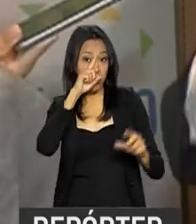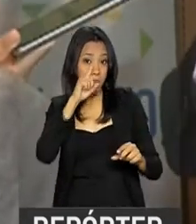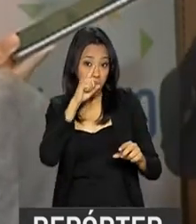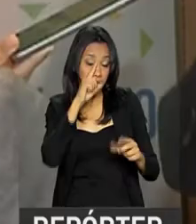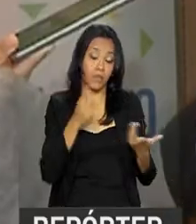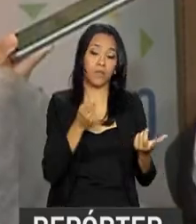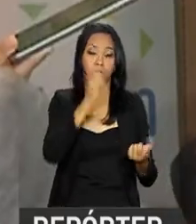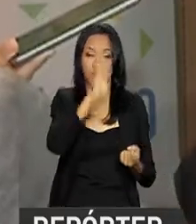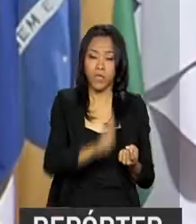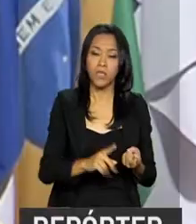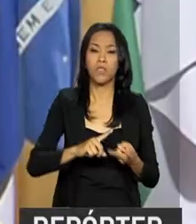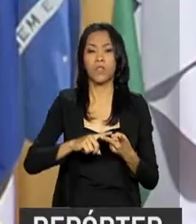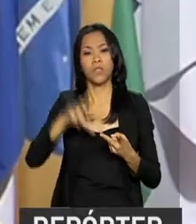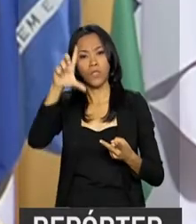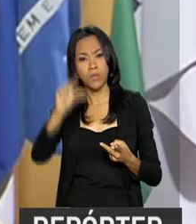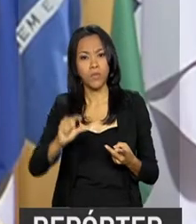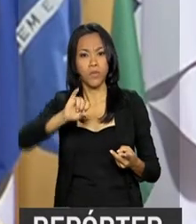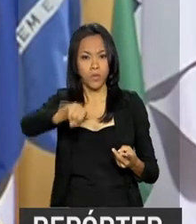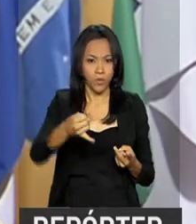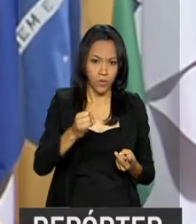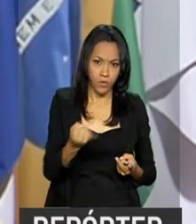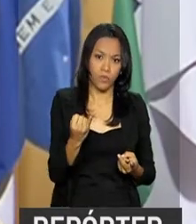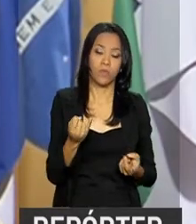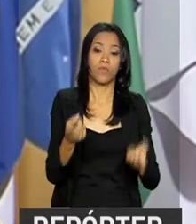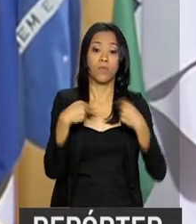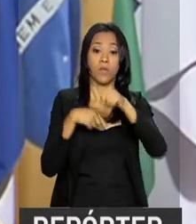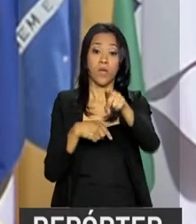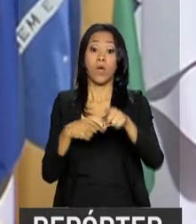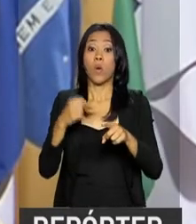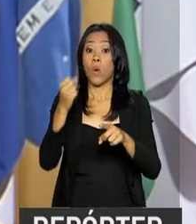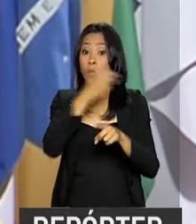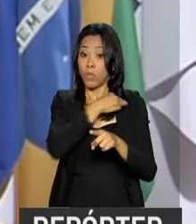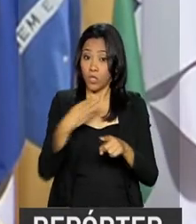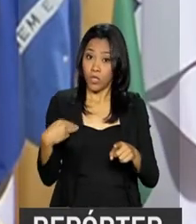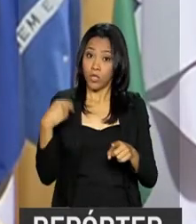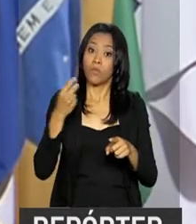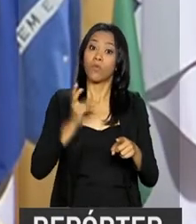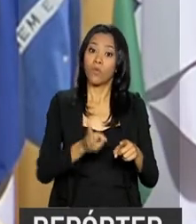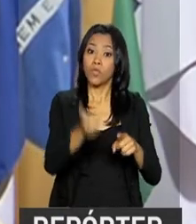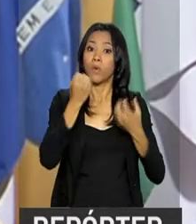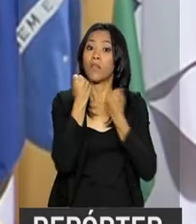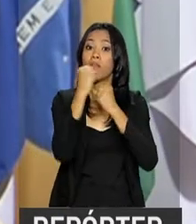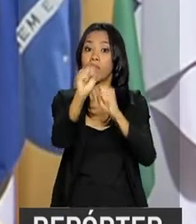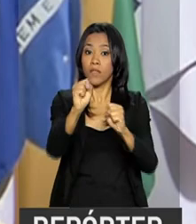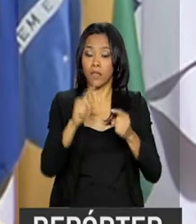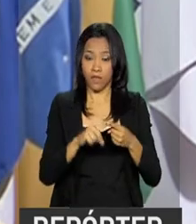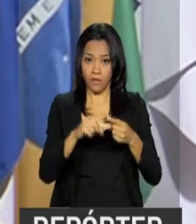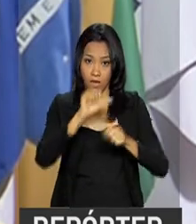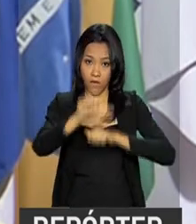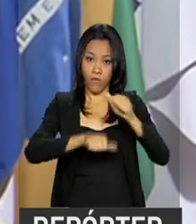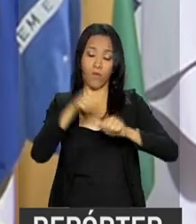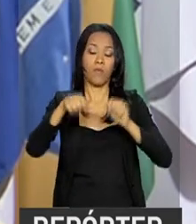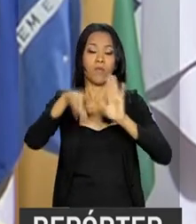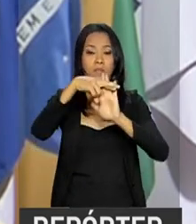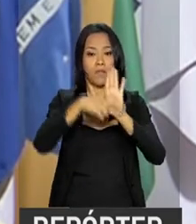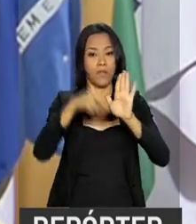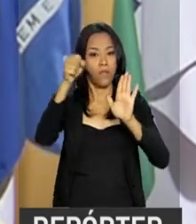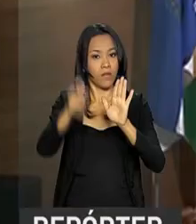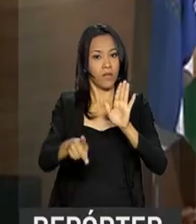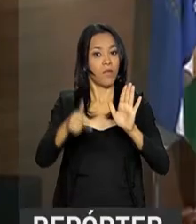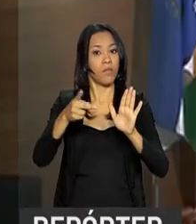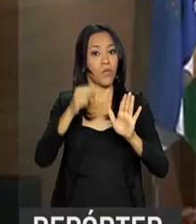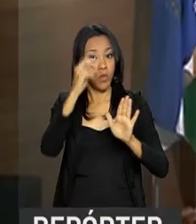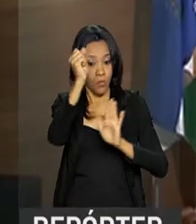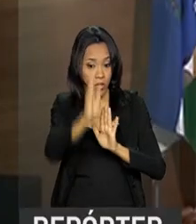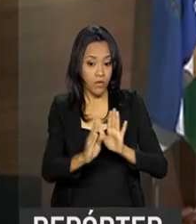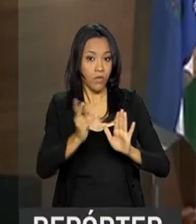taxa de juros é o ministro também voltou a defender reformas estruturais como a da previdência para que o país continue a crescer